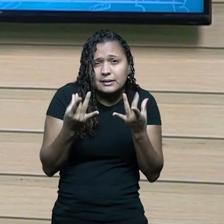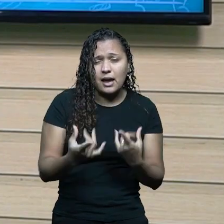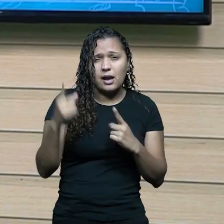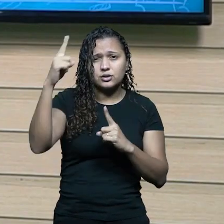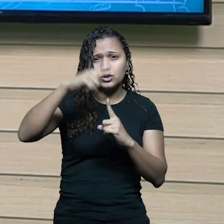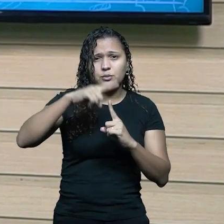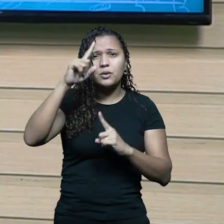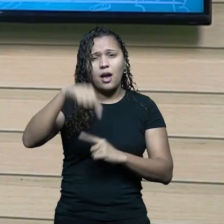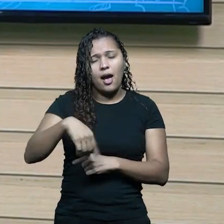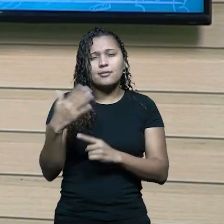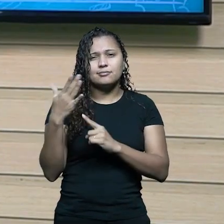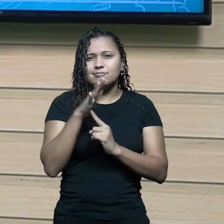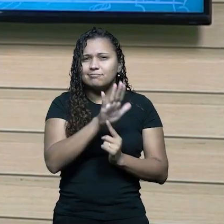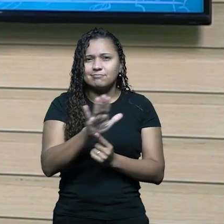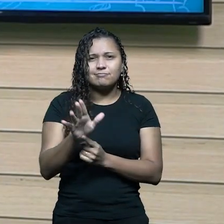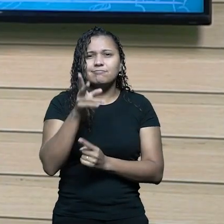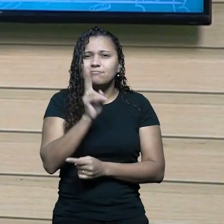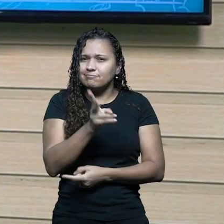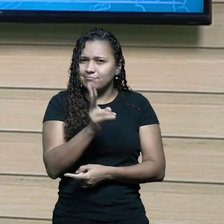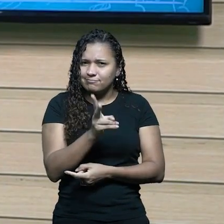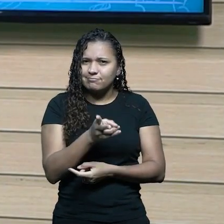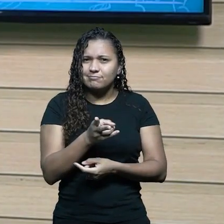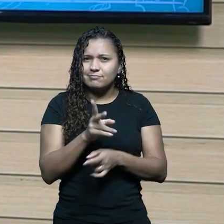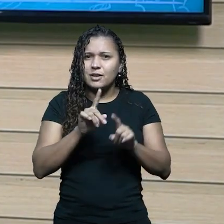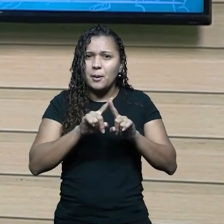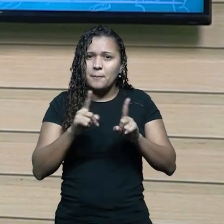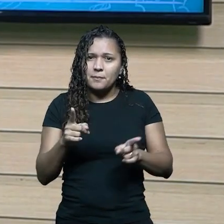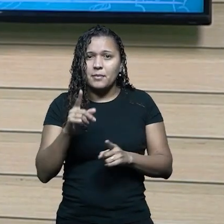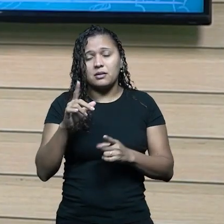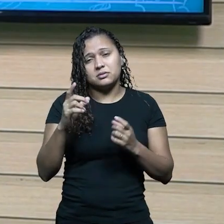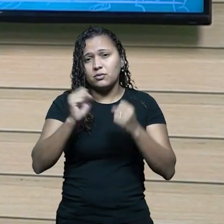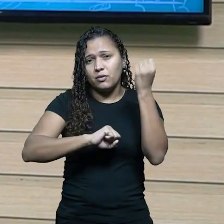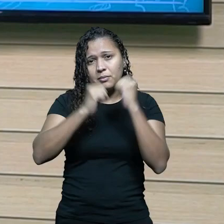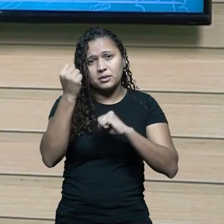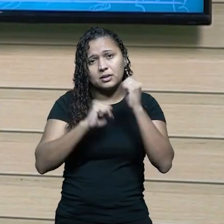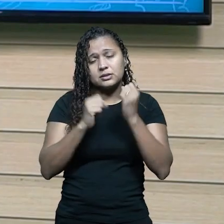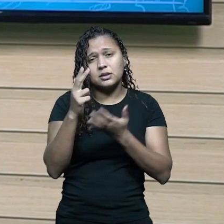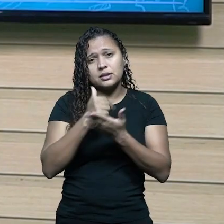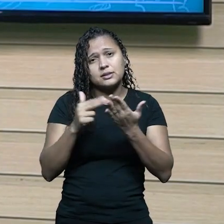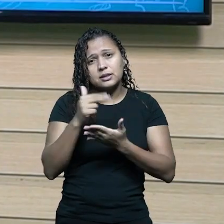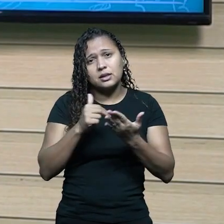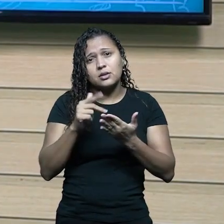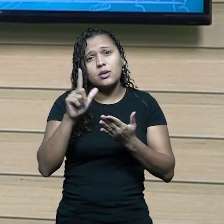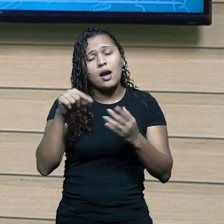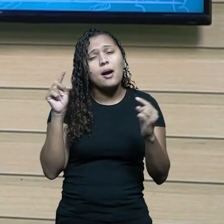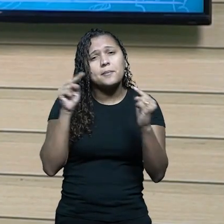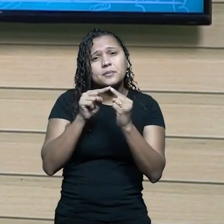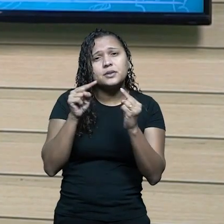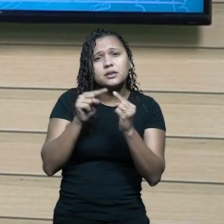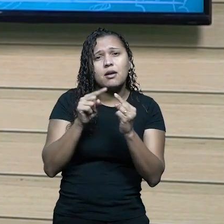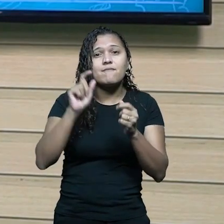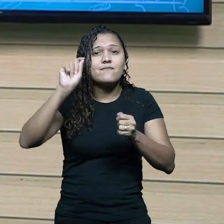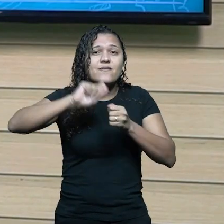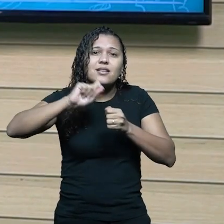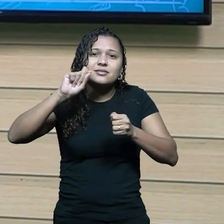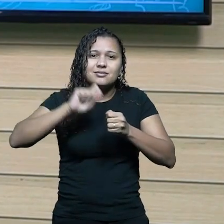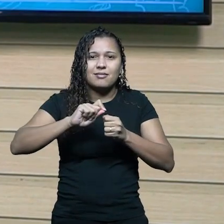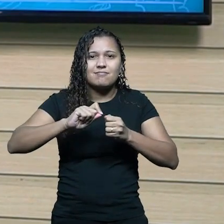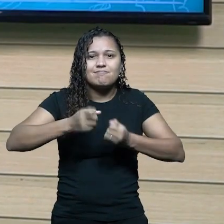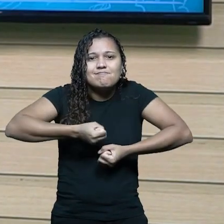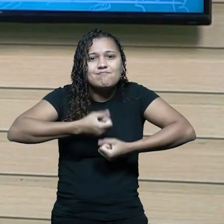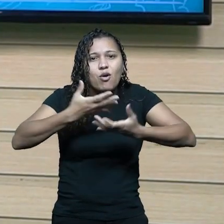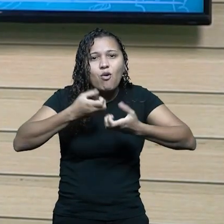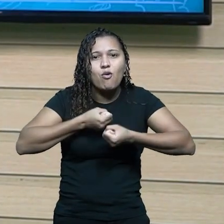que aparecem com frequência. Já o detalhe de desenho de fabricação são aqueles para a fabricação, para